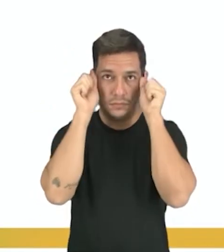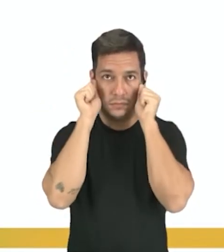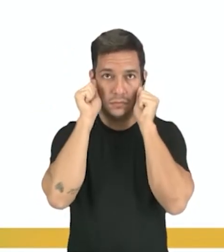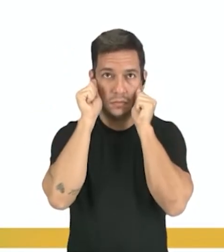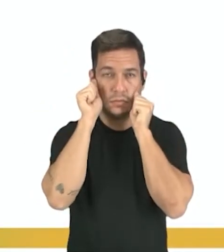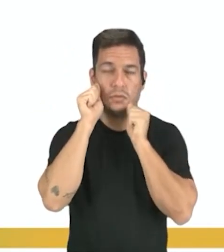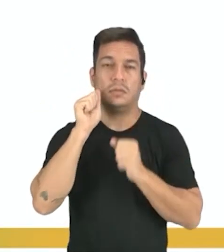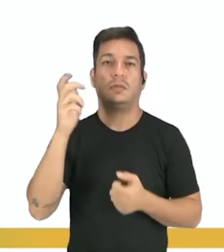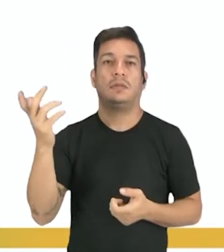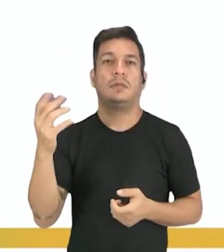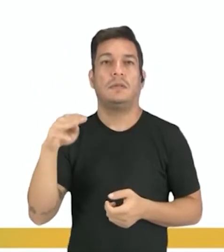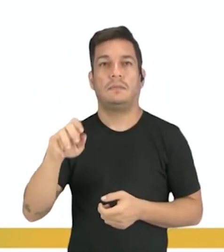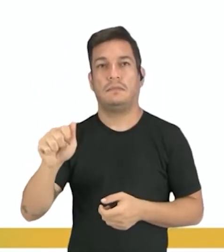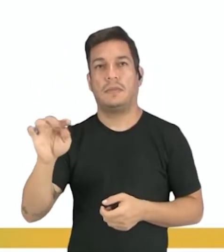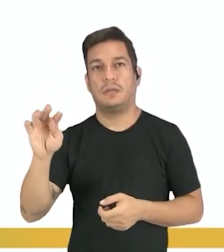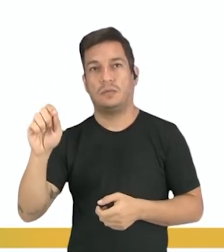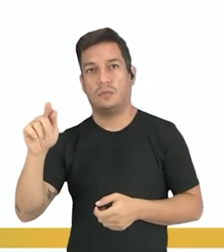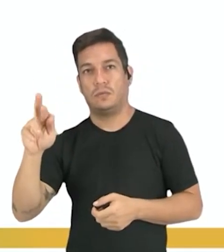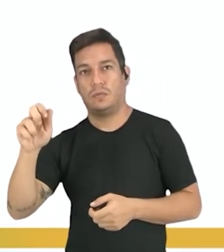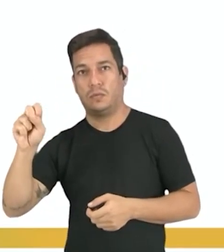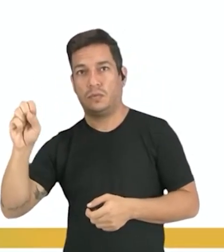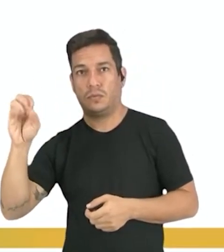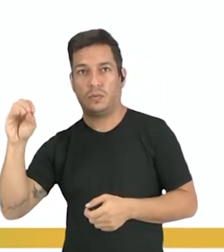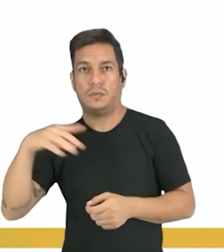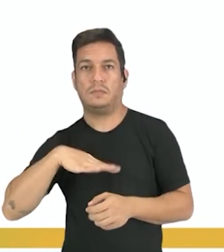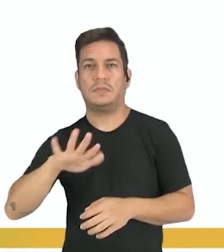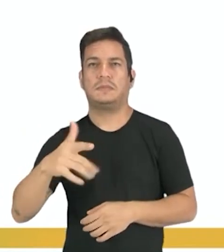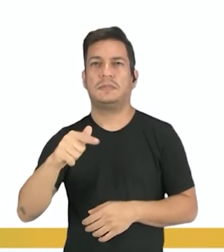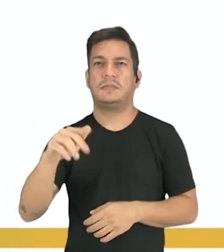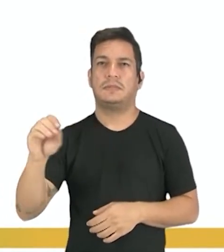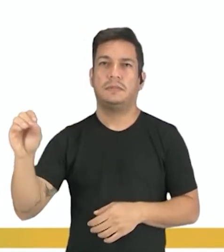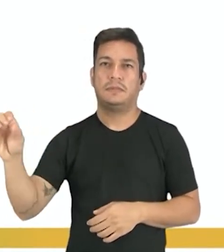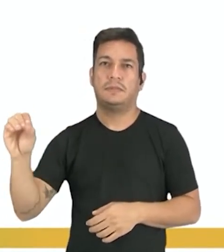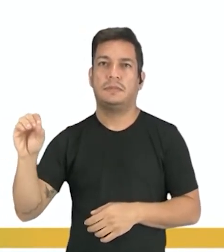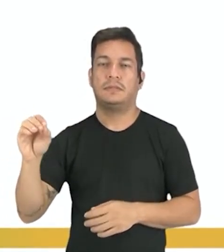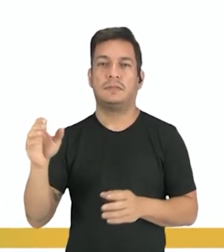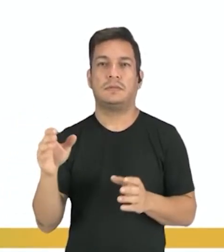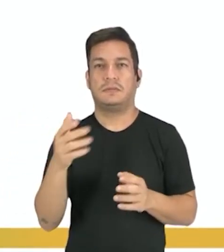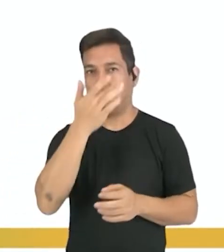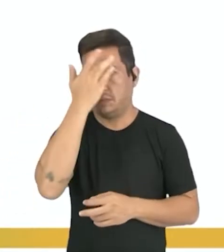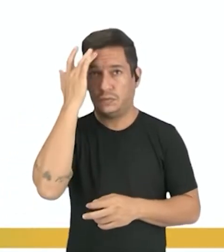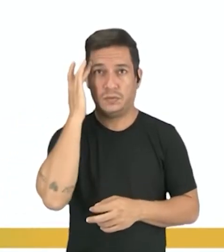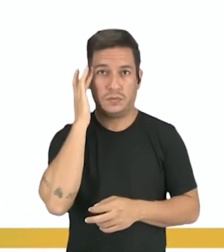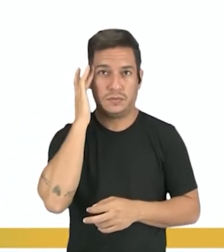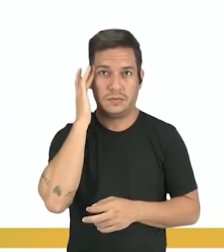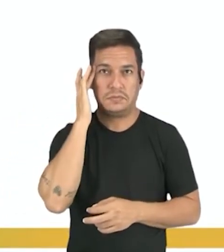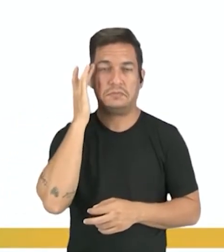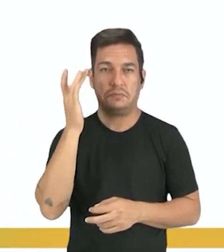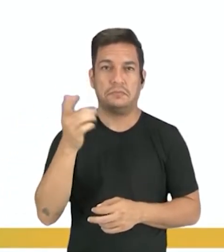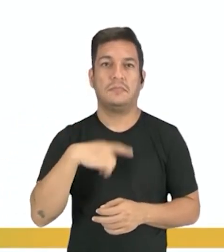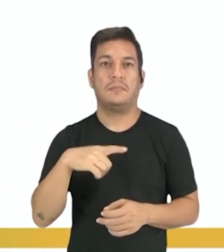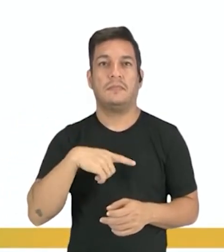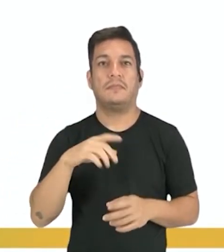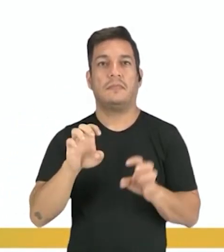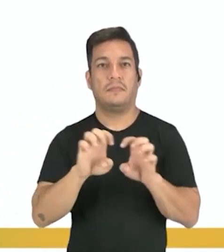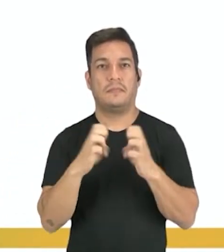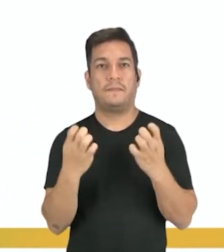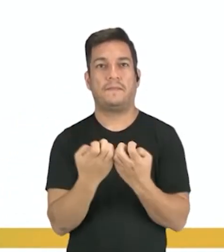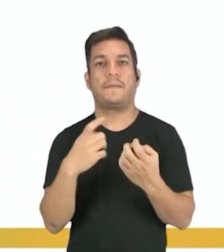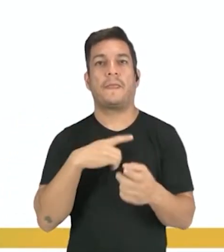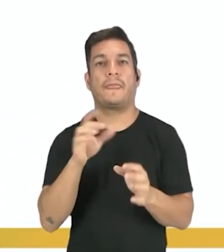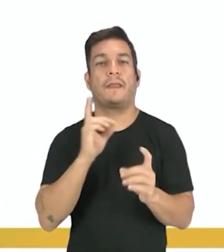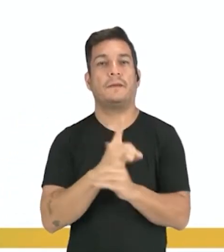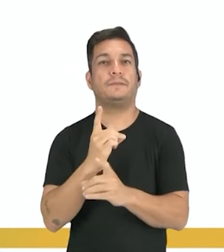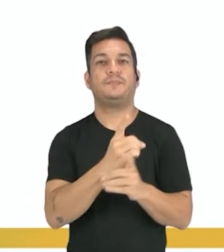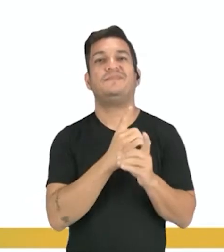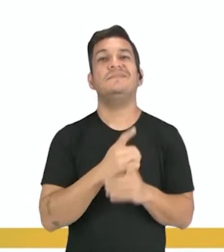do Acre e Mato Grosso além de cerca de setecentos e anal ass o evento celebra o reencontro